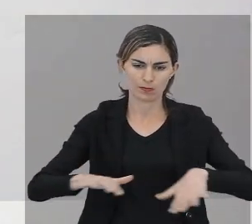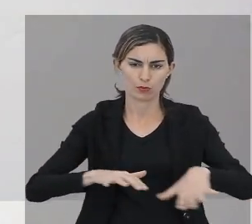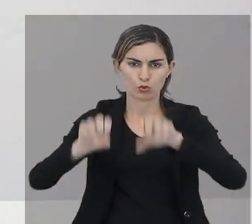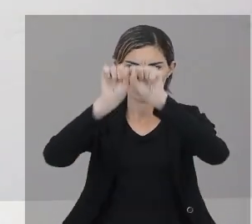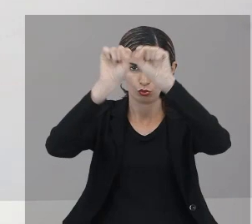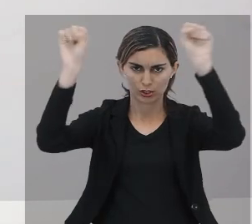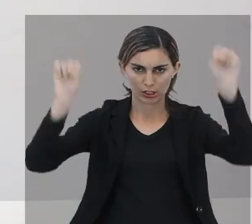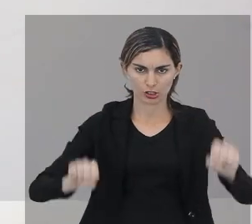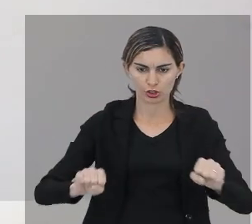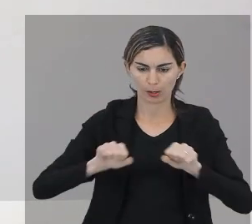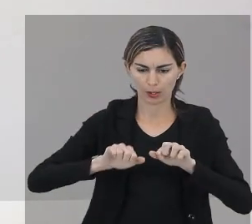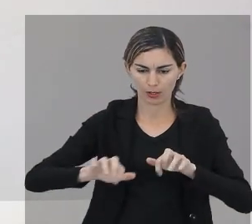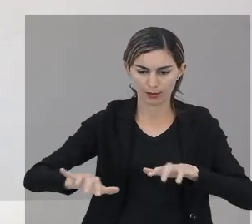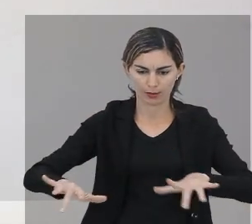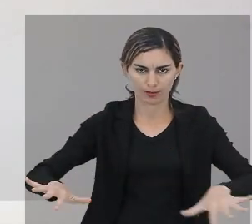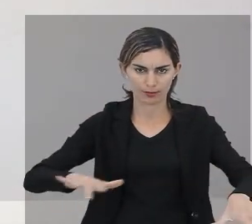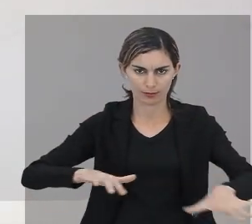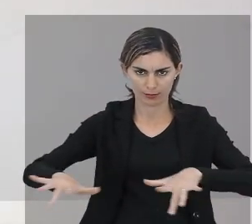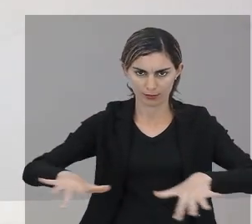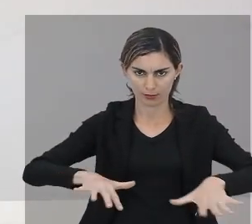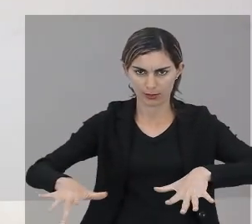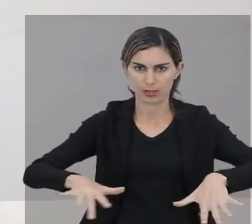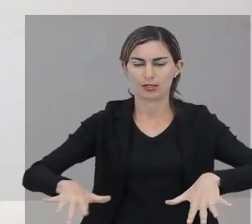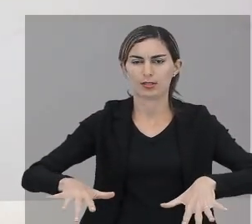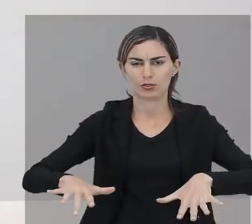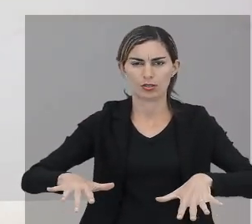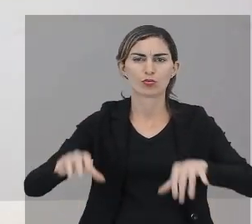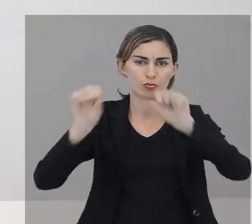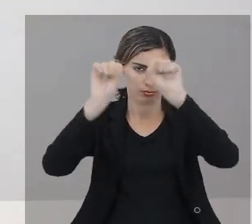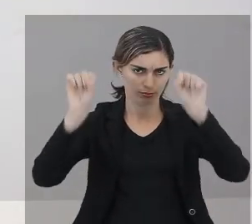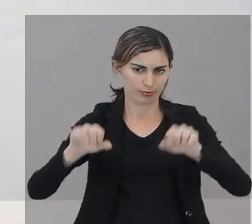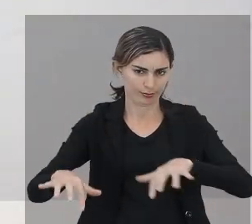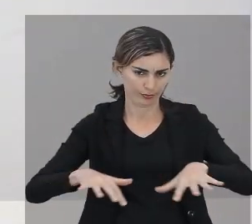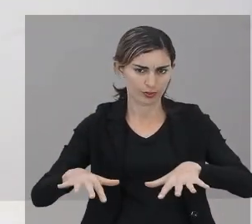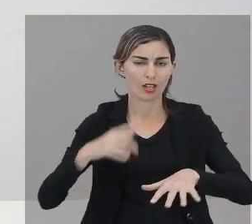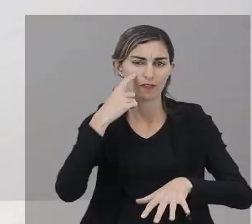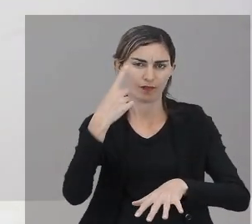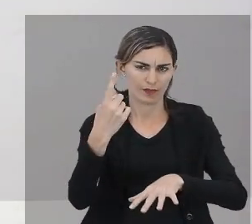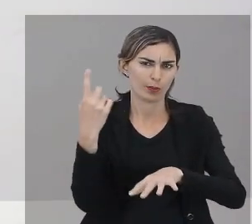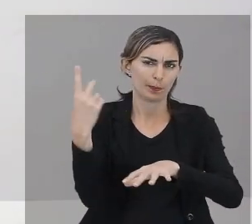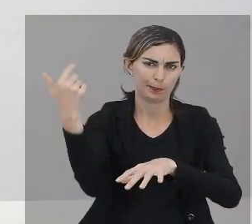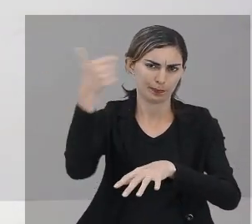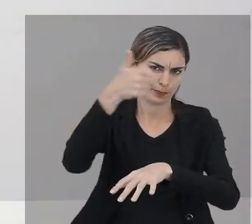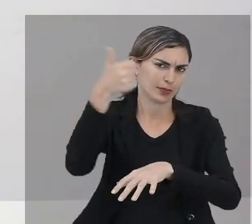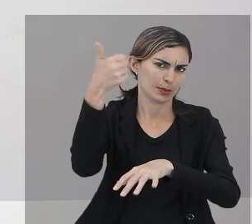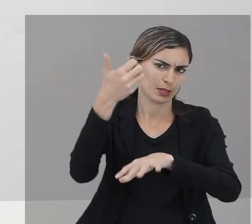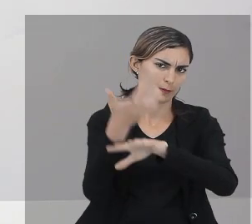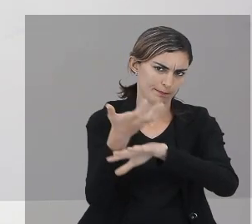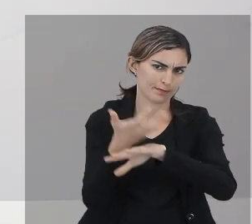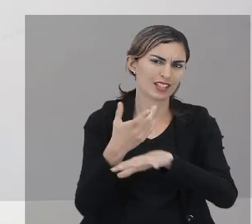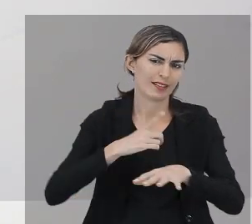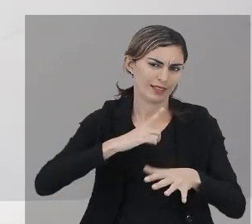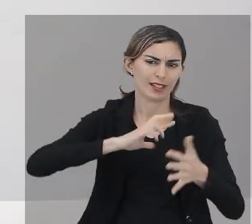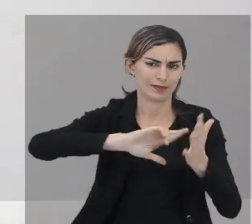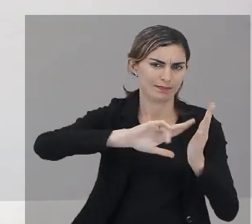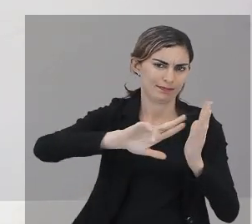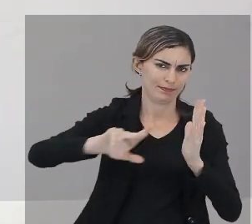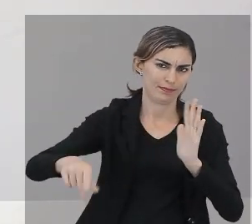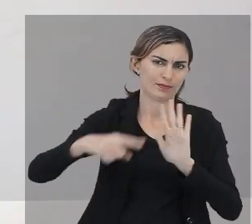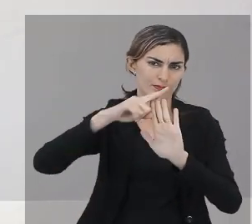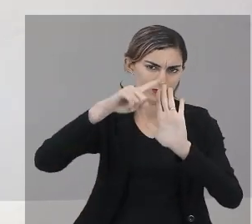sistema operacional para poder utilizar nele. Como vimos na primeira competência, temos várias versões do